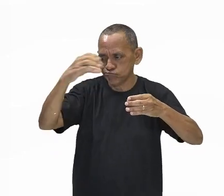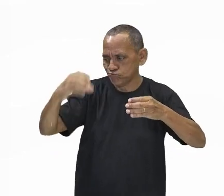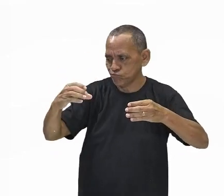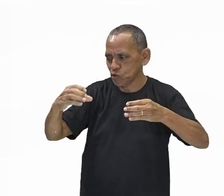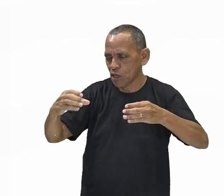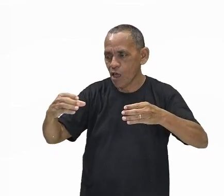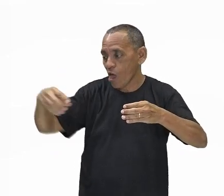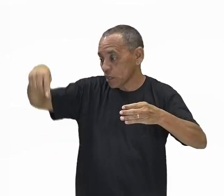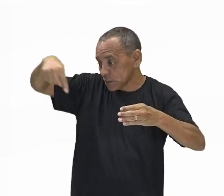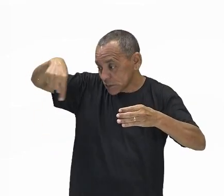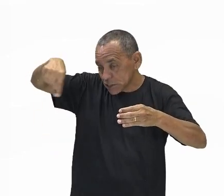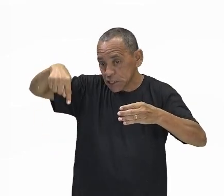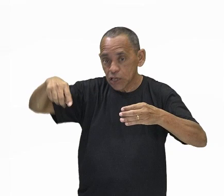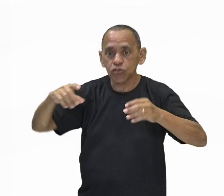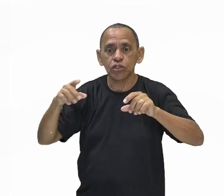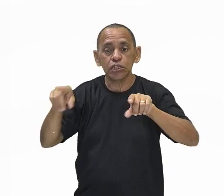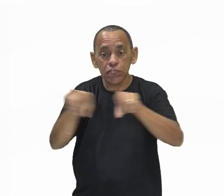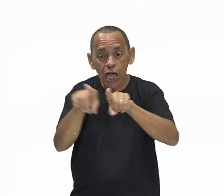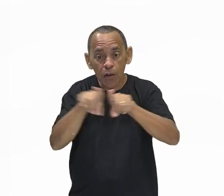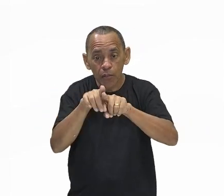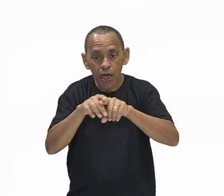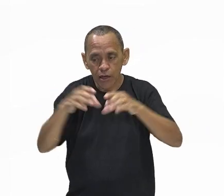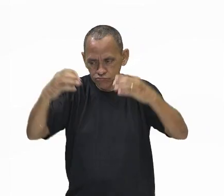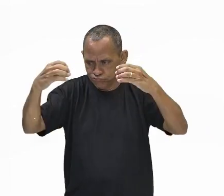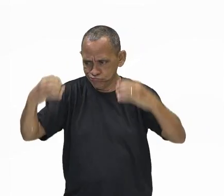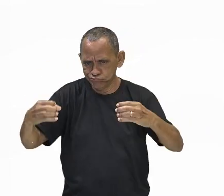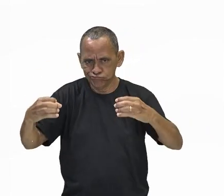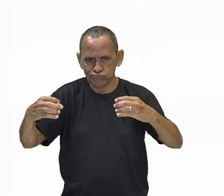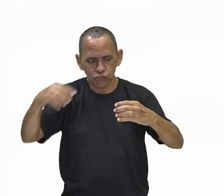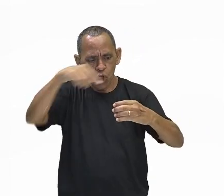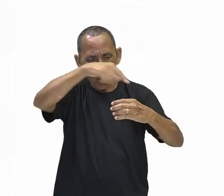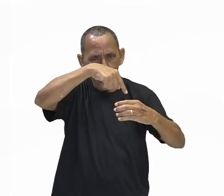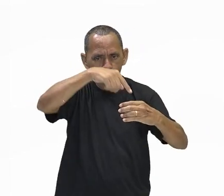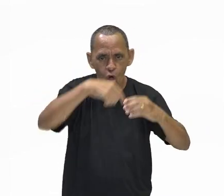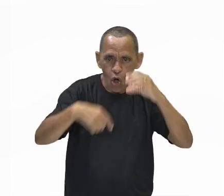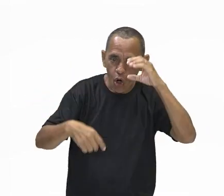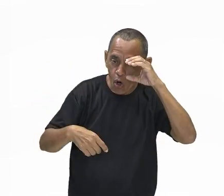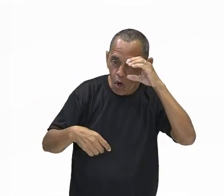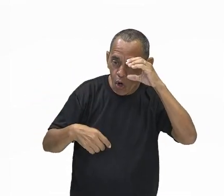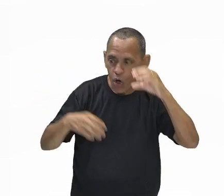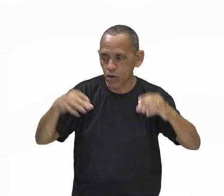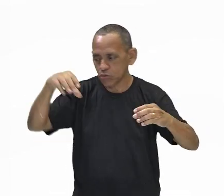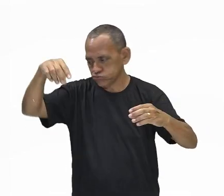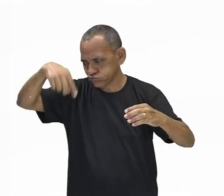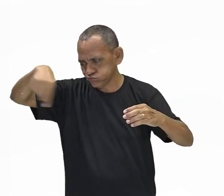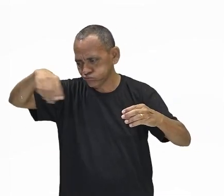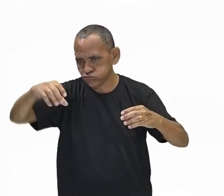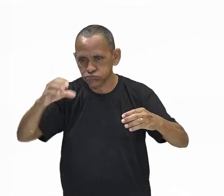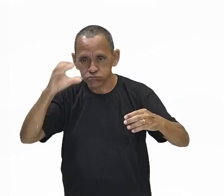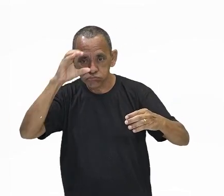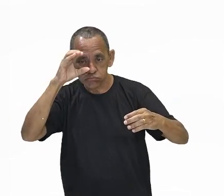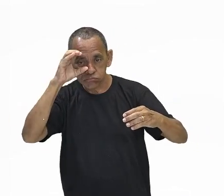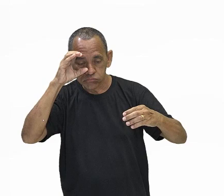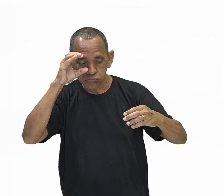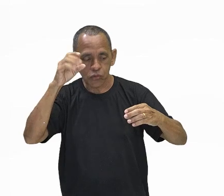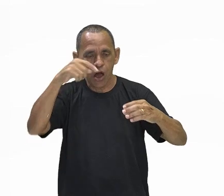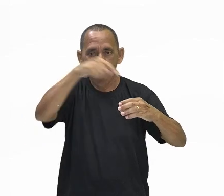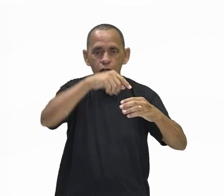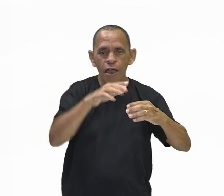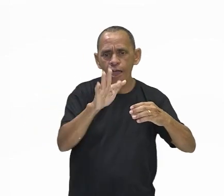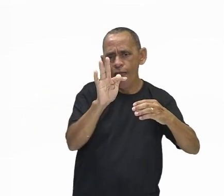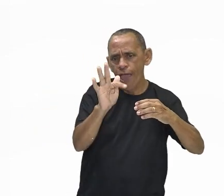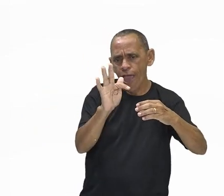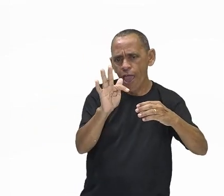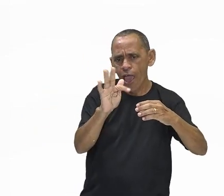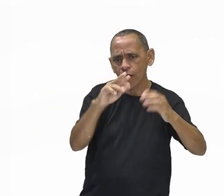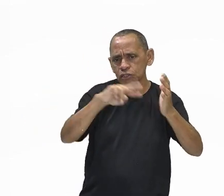ambas as faces aí dessa lente, beleza? Nós temos o ponto F, que é o foco da lente. O que é esse foco